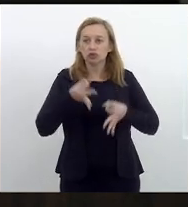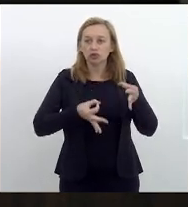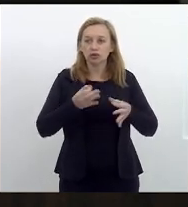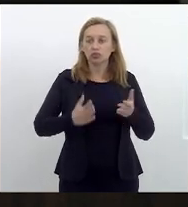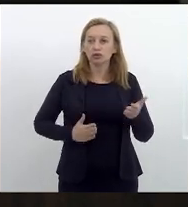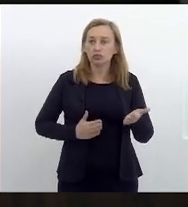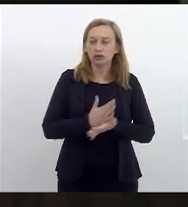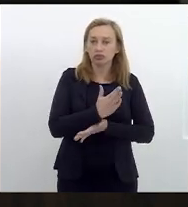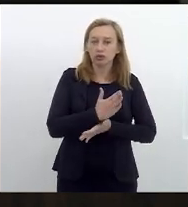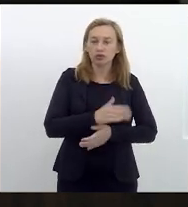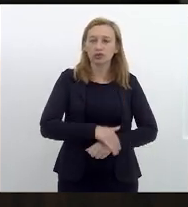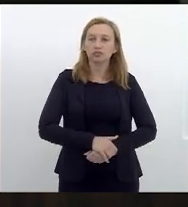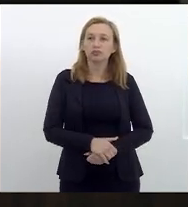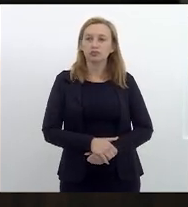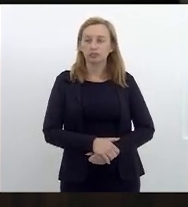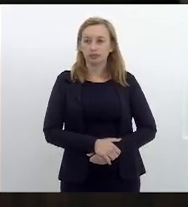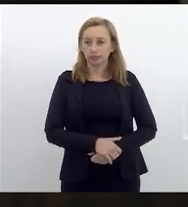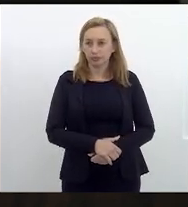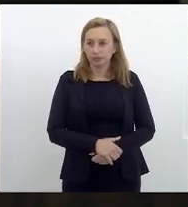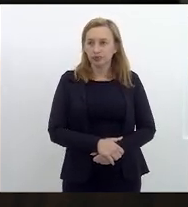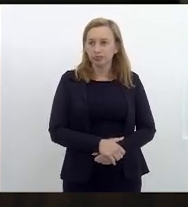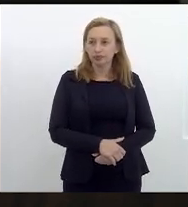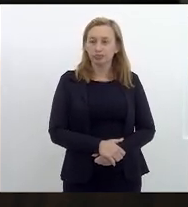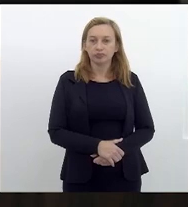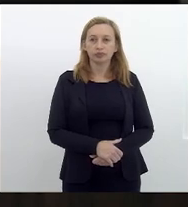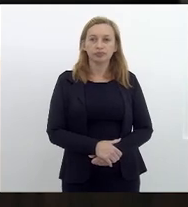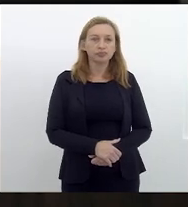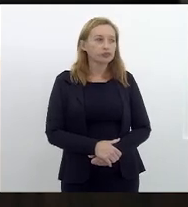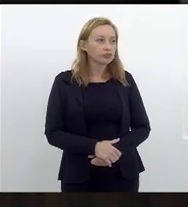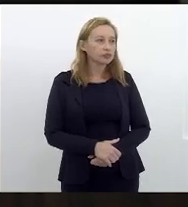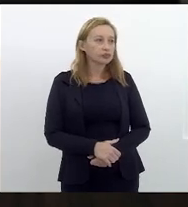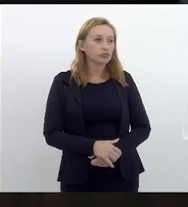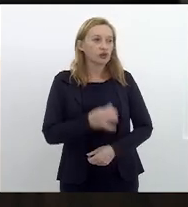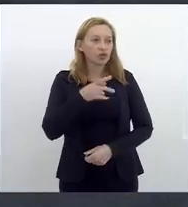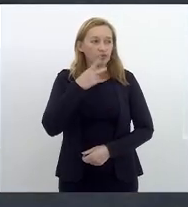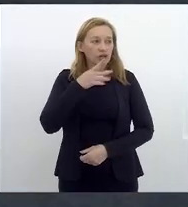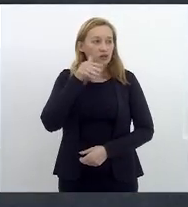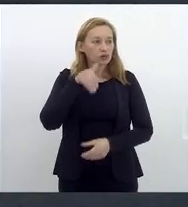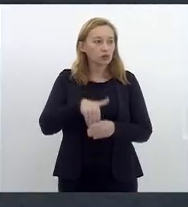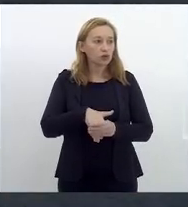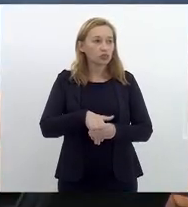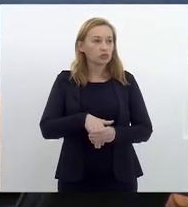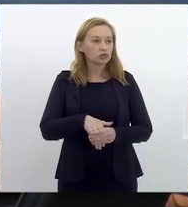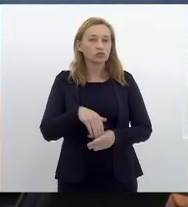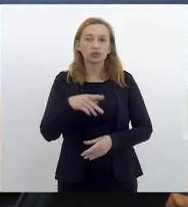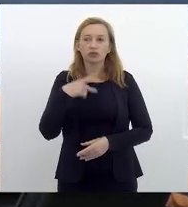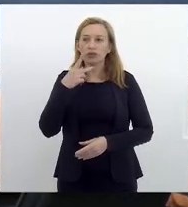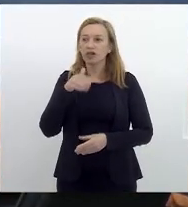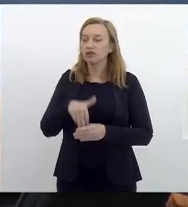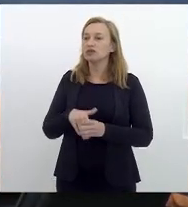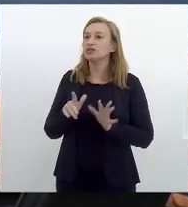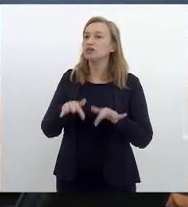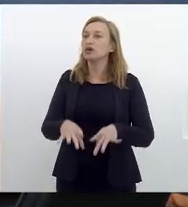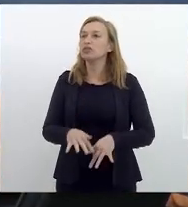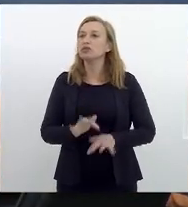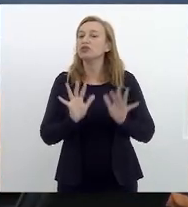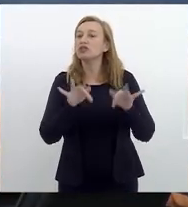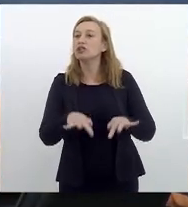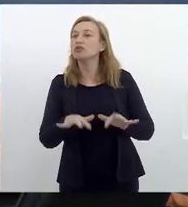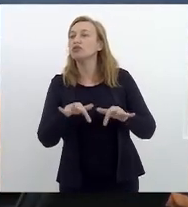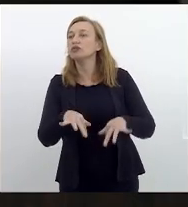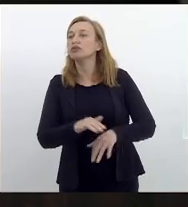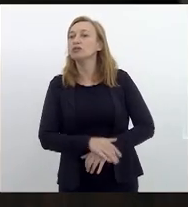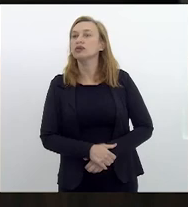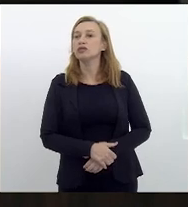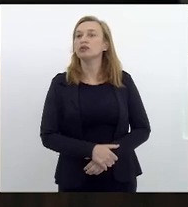os que aprovam permaneçam como estão aprovados, vai autógrafo. Declaração de voto. Para declaração ao final. Ao final. Eu